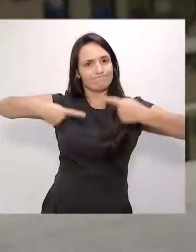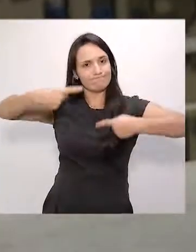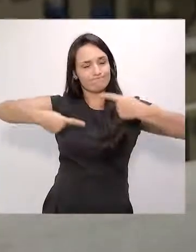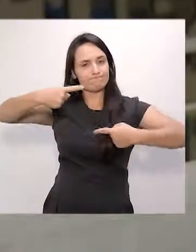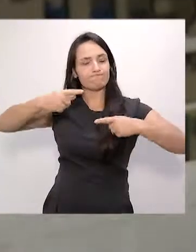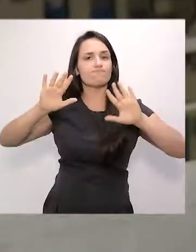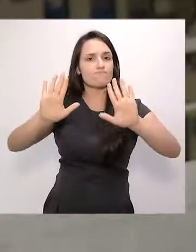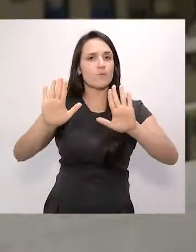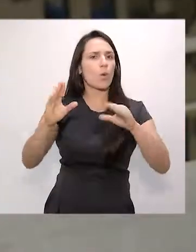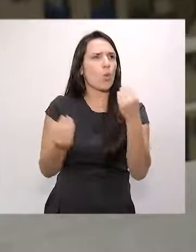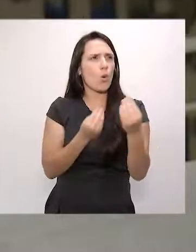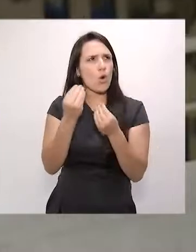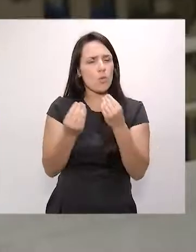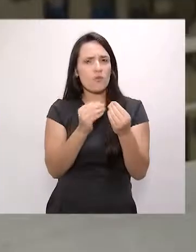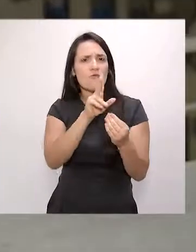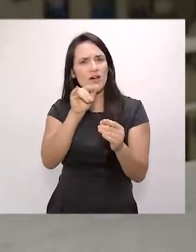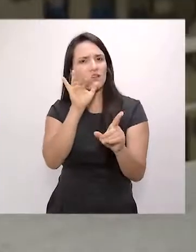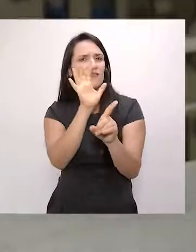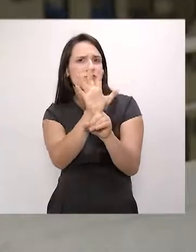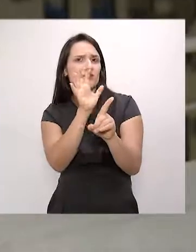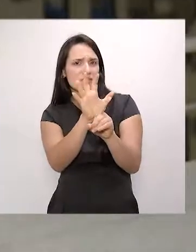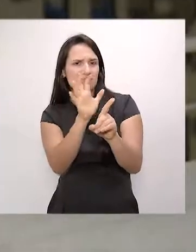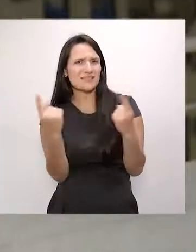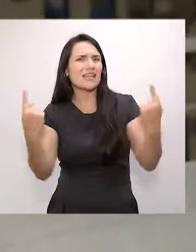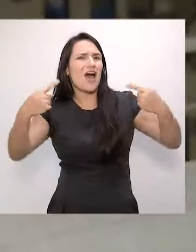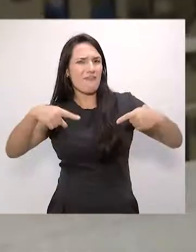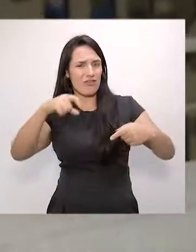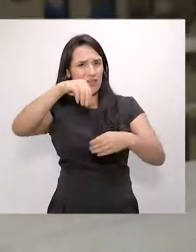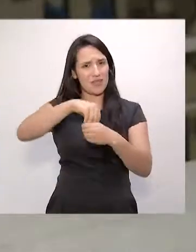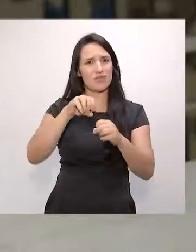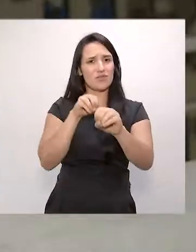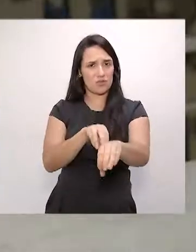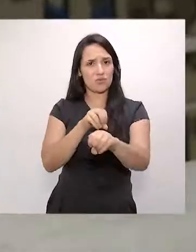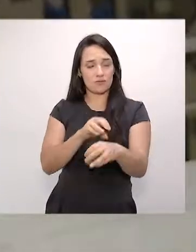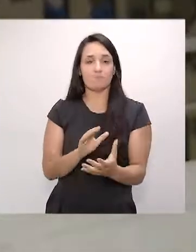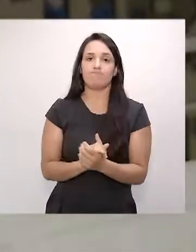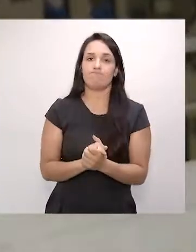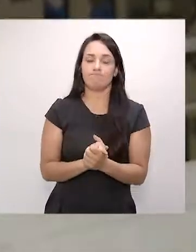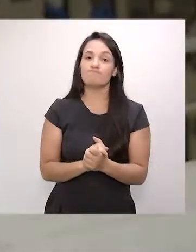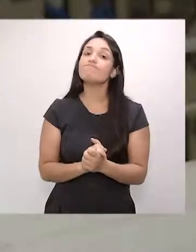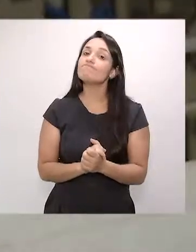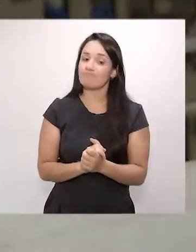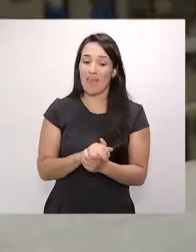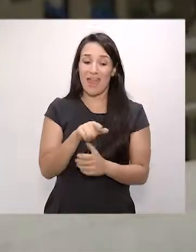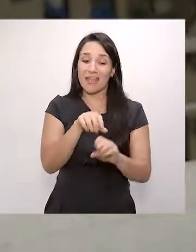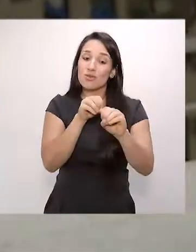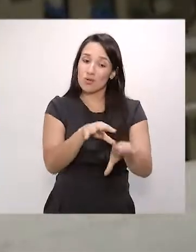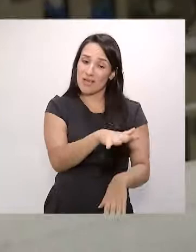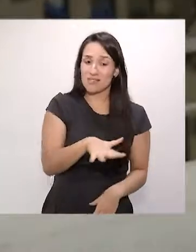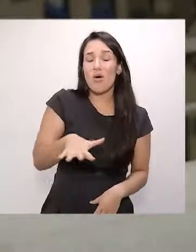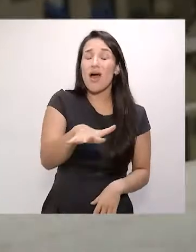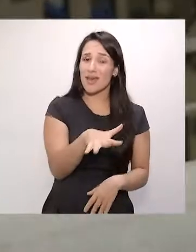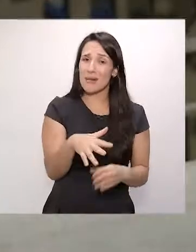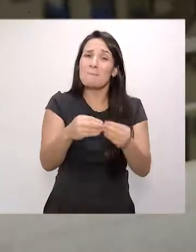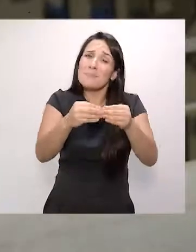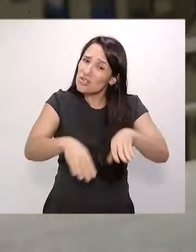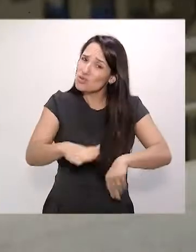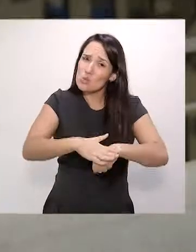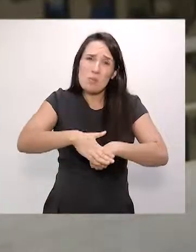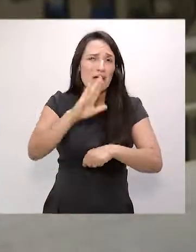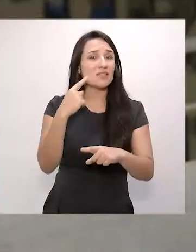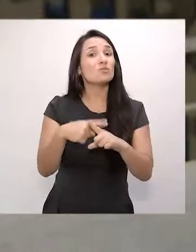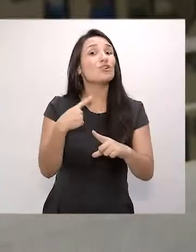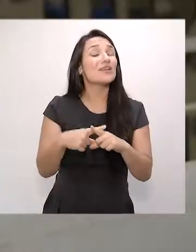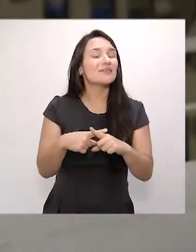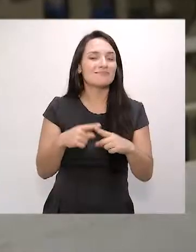as soluções para os vários desafios que surgiram na educação. Setor diretamente afetado pelas necessárias medidas